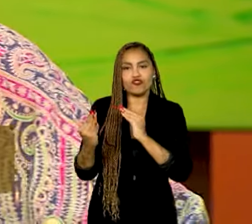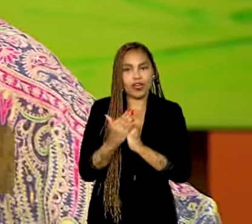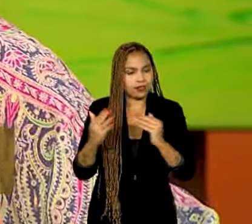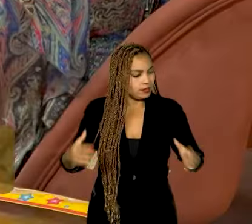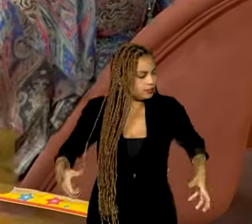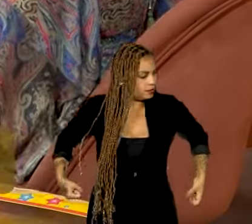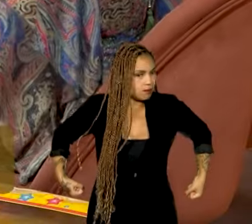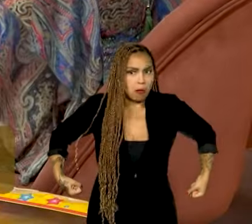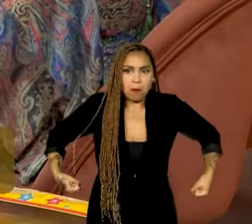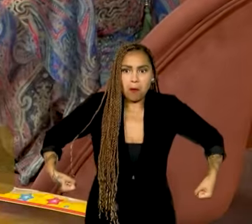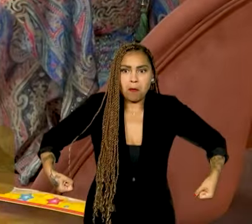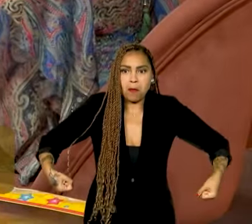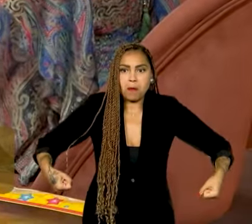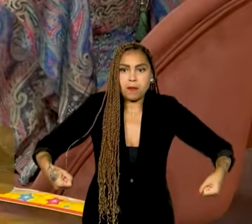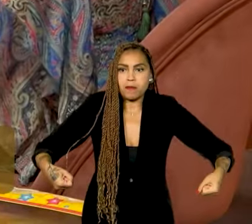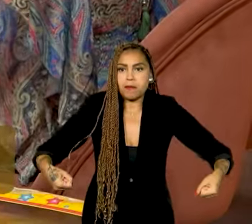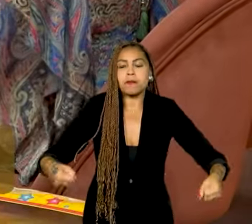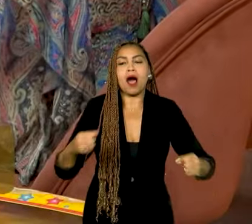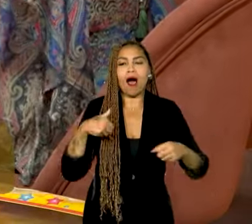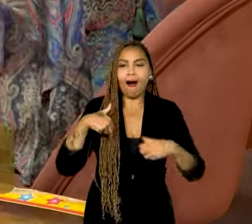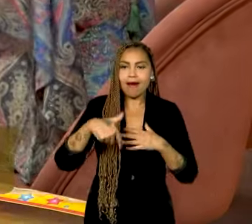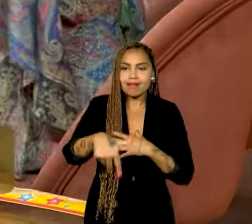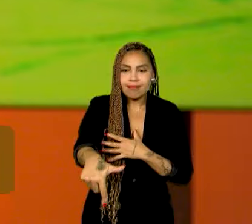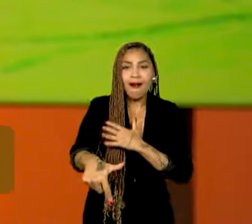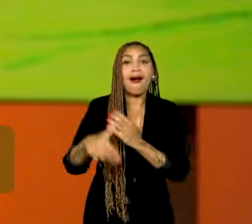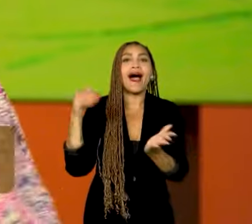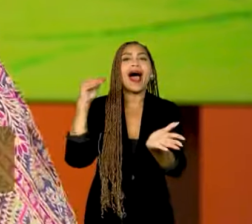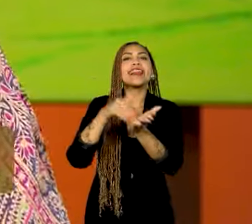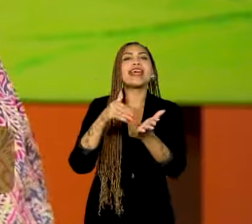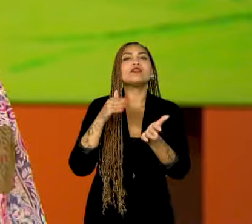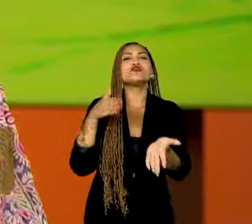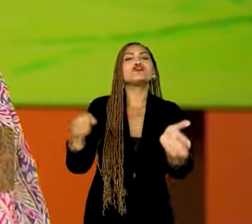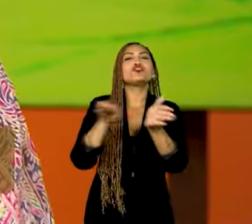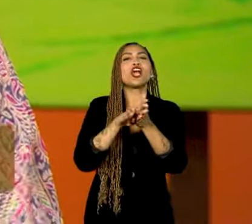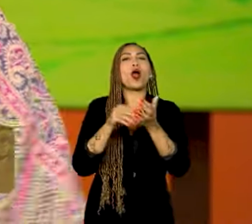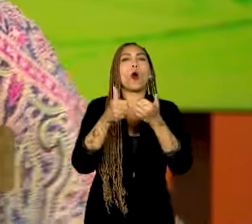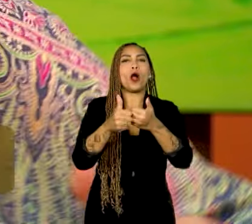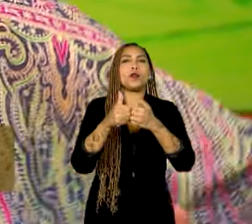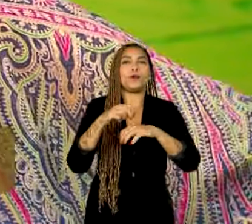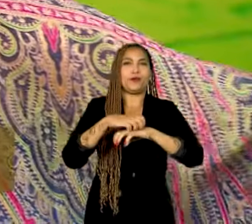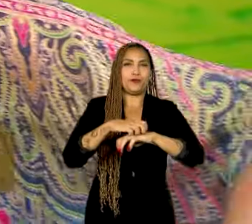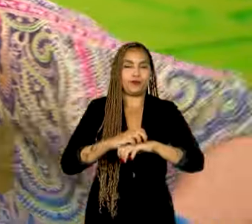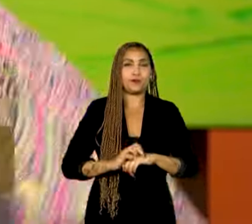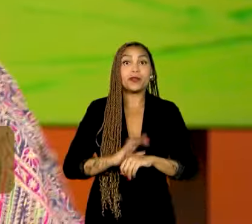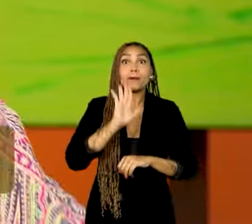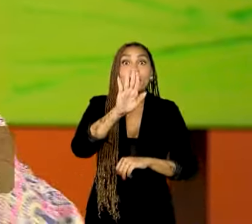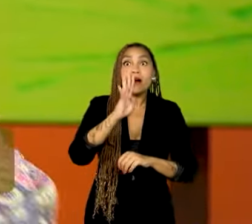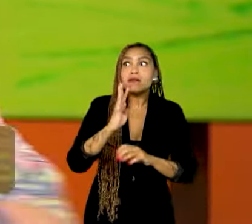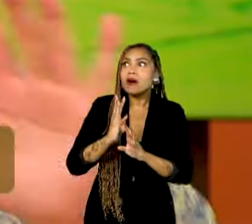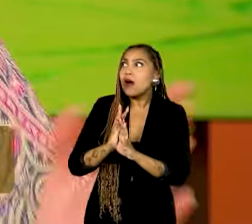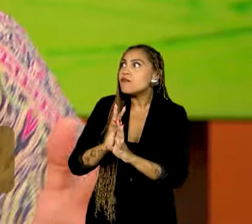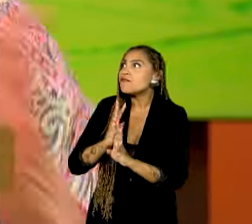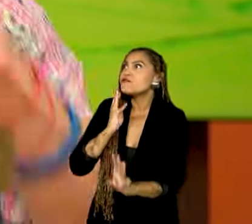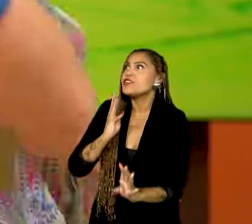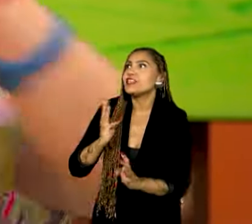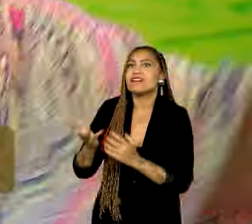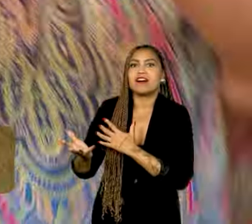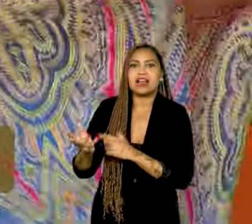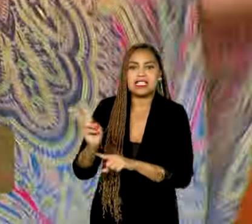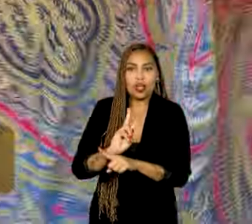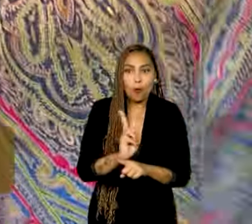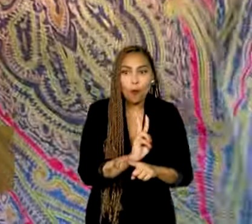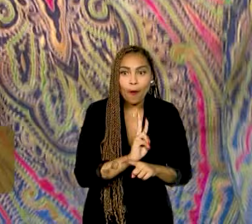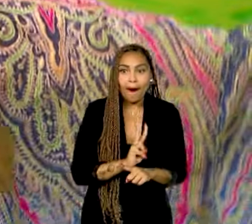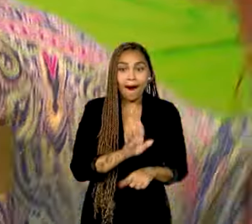sair do desembarque até o ônibus. Olha. Mas nisso de sair... Era a fila pra gente poder ir com os